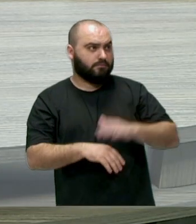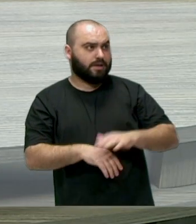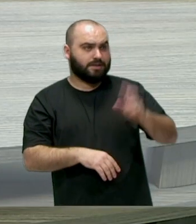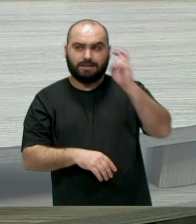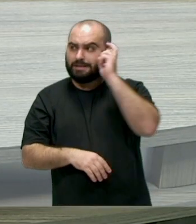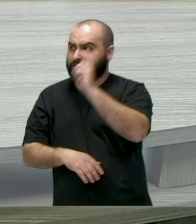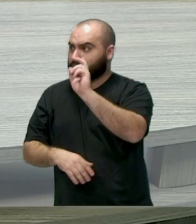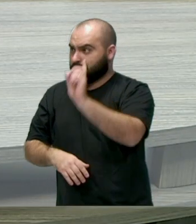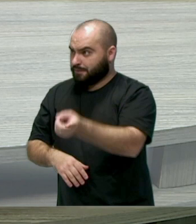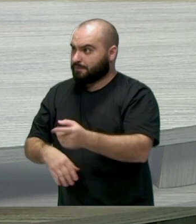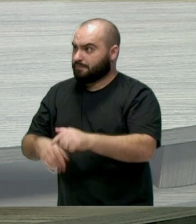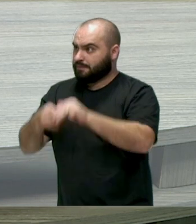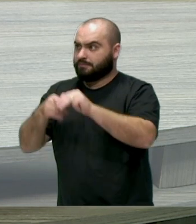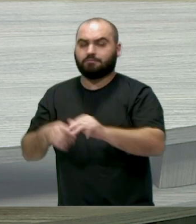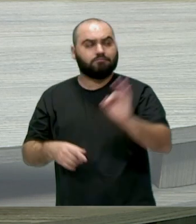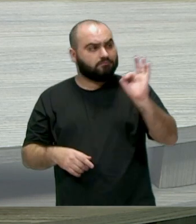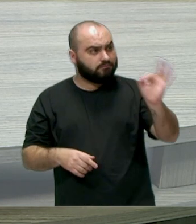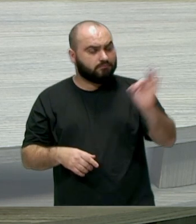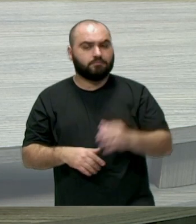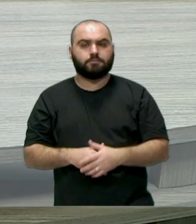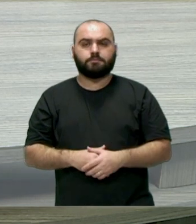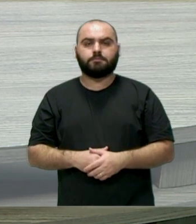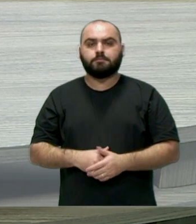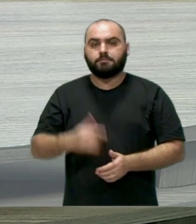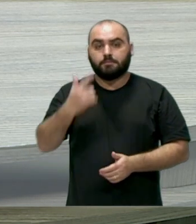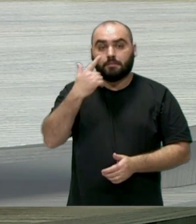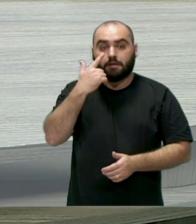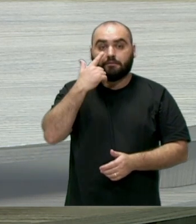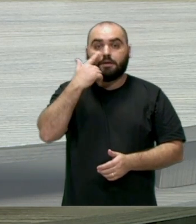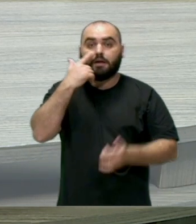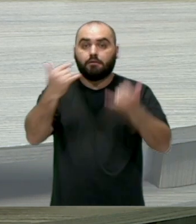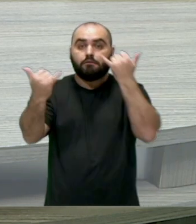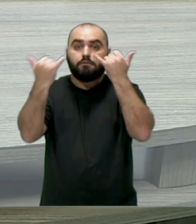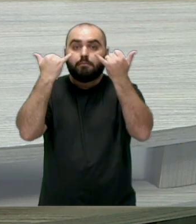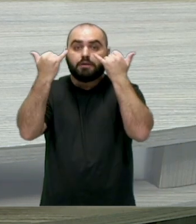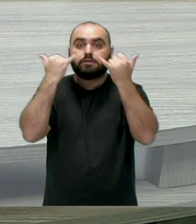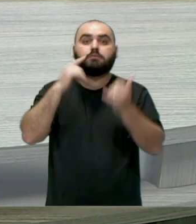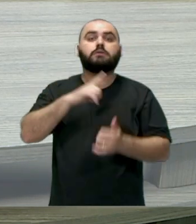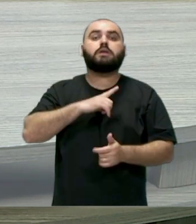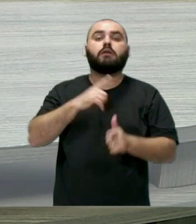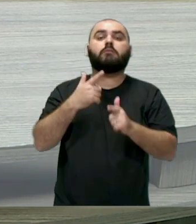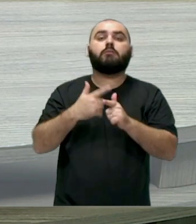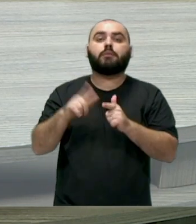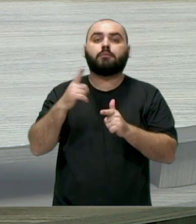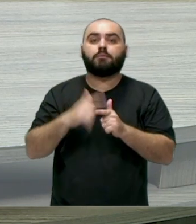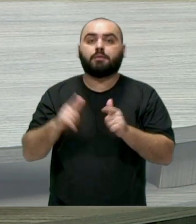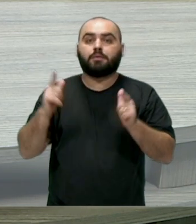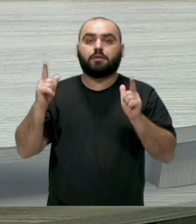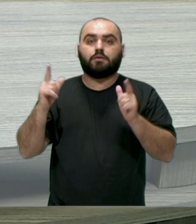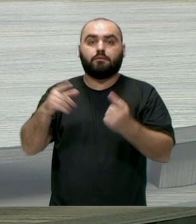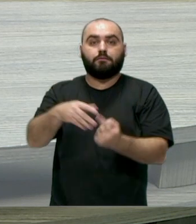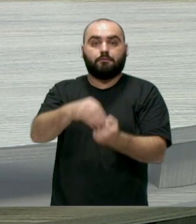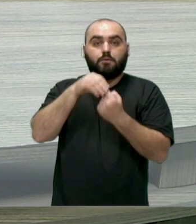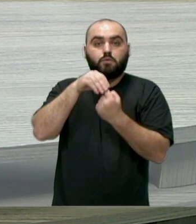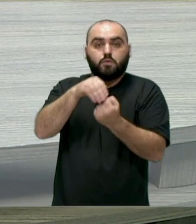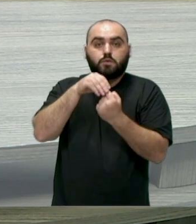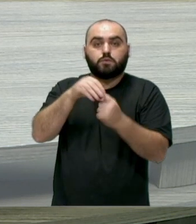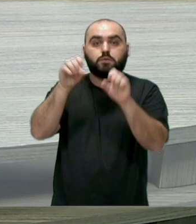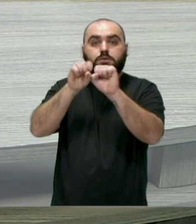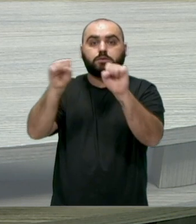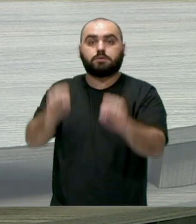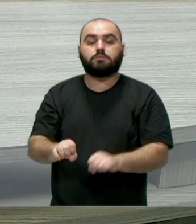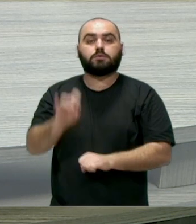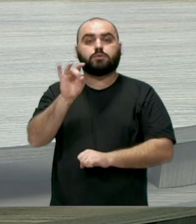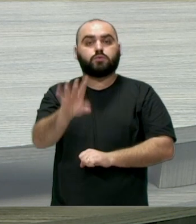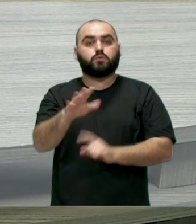né? Exatamente. Então você imagina o engarrafamento de dados que isso pode ocasionar para funilar num único sistema